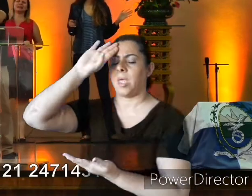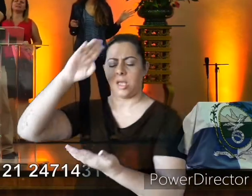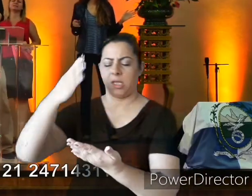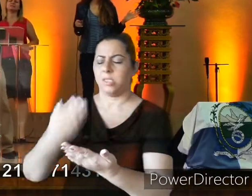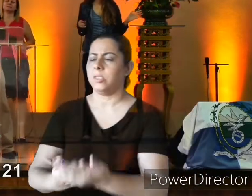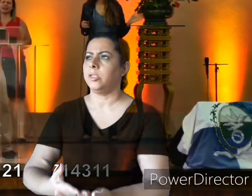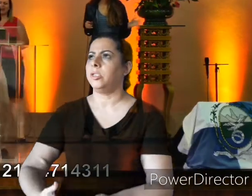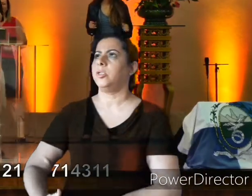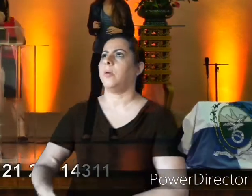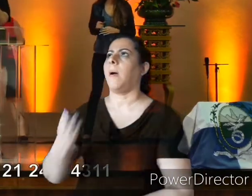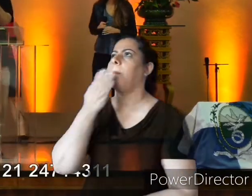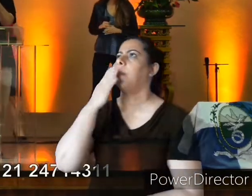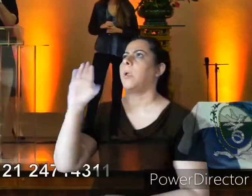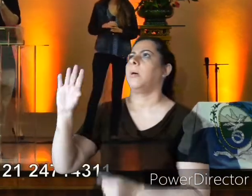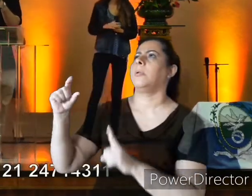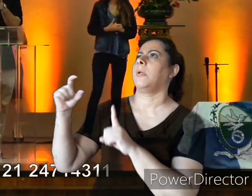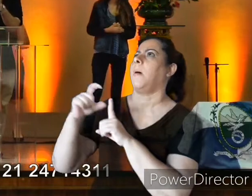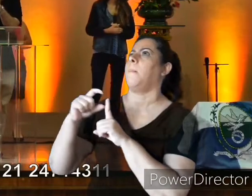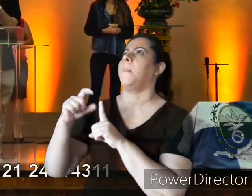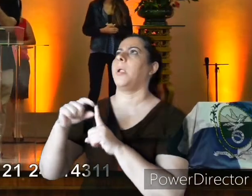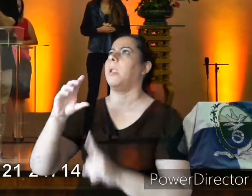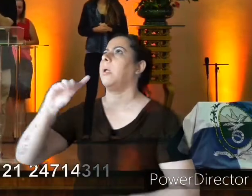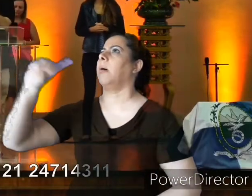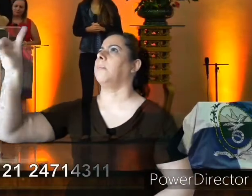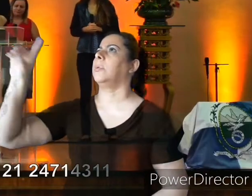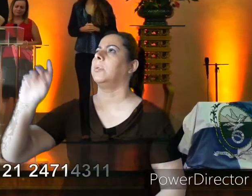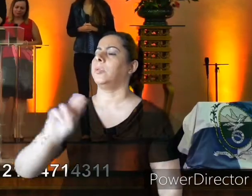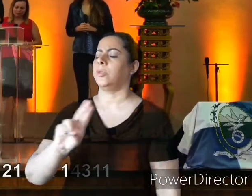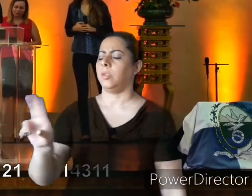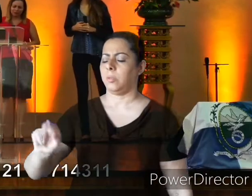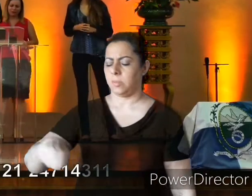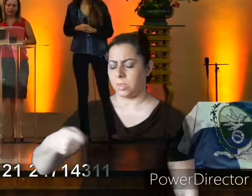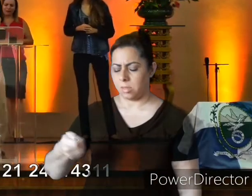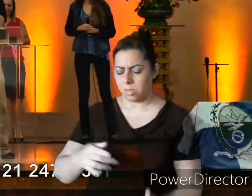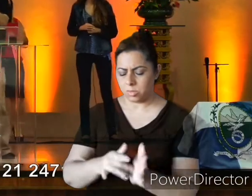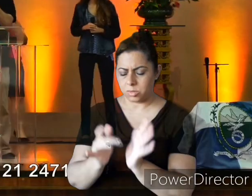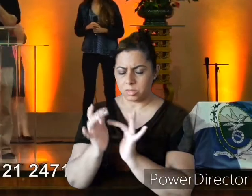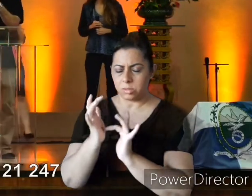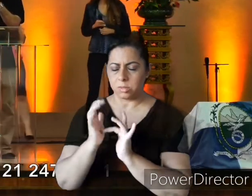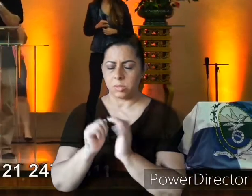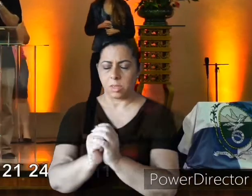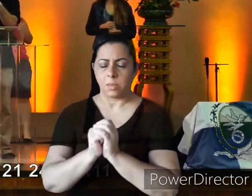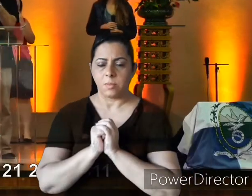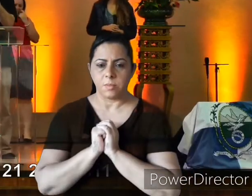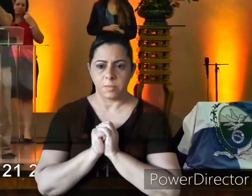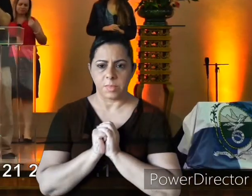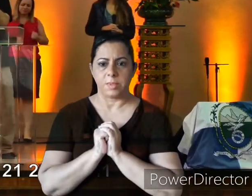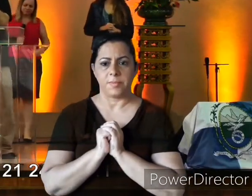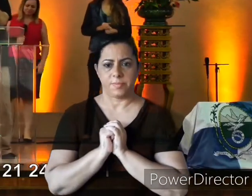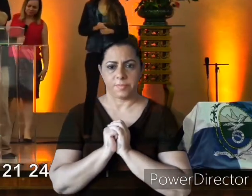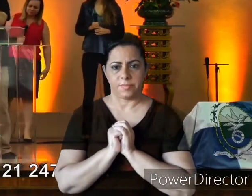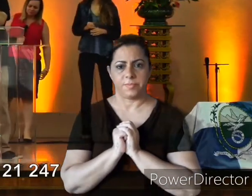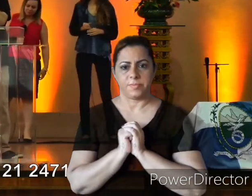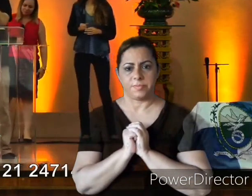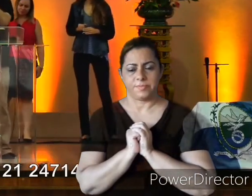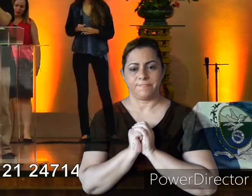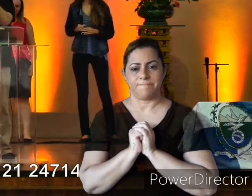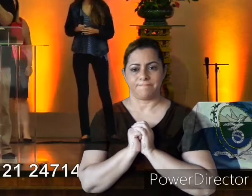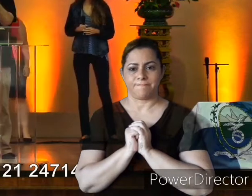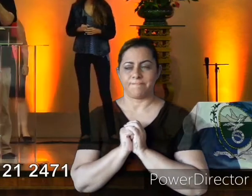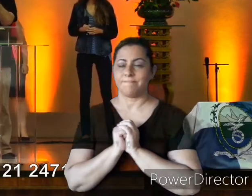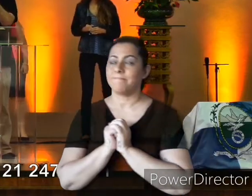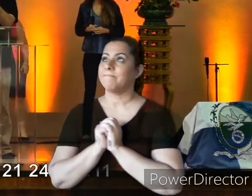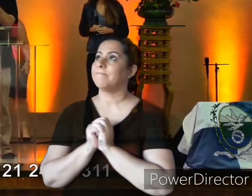Amém. Amém. Glória a Deus. Glorifique ao Senhor. Você está na tua casa, glorifique ao